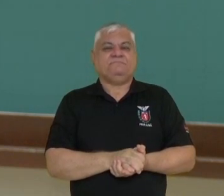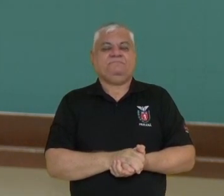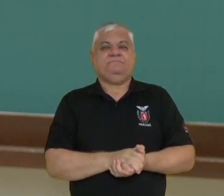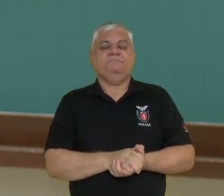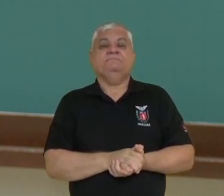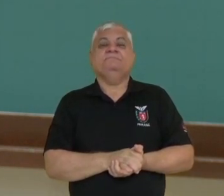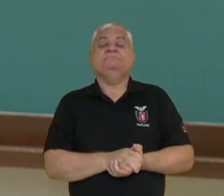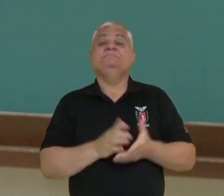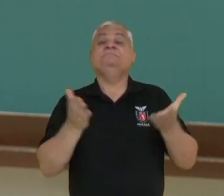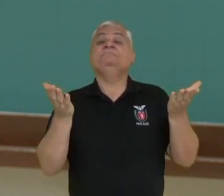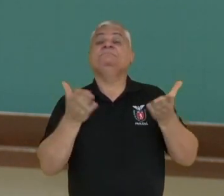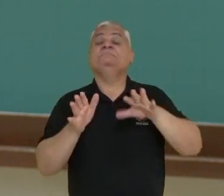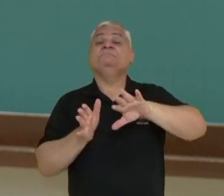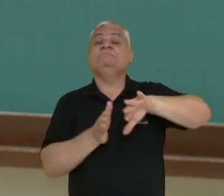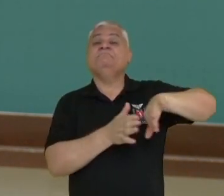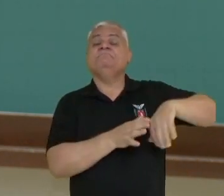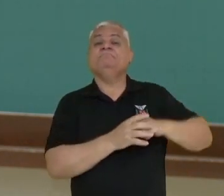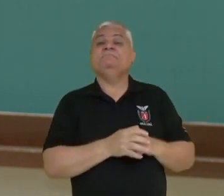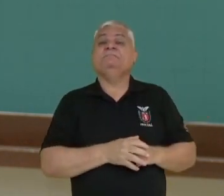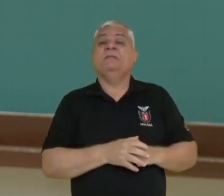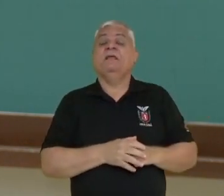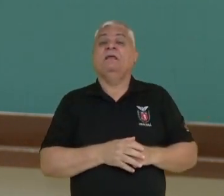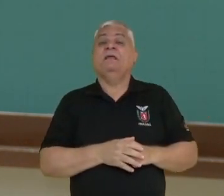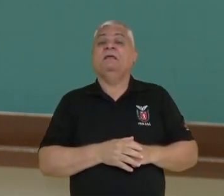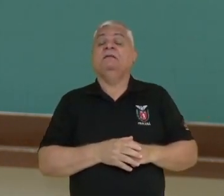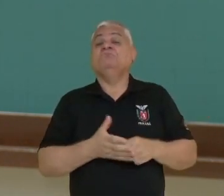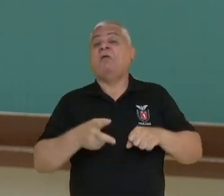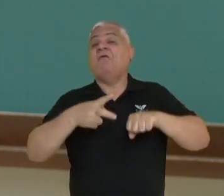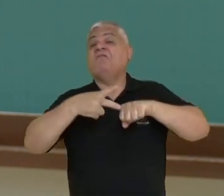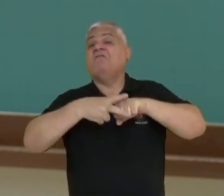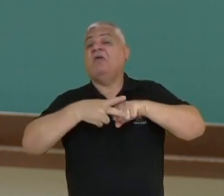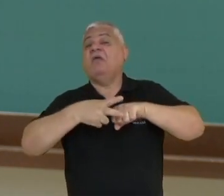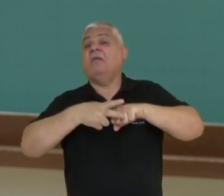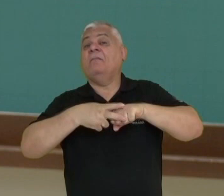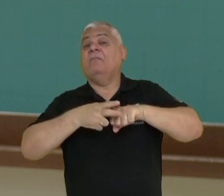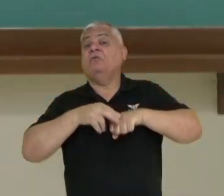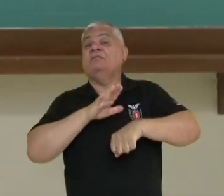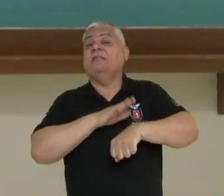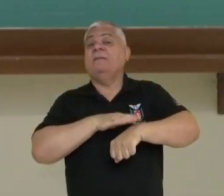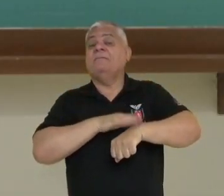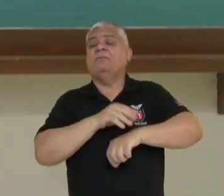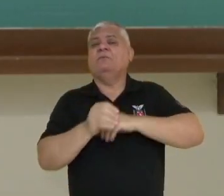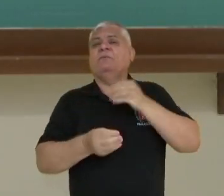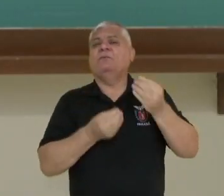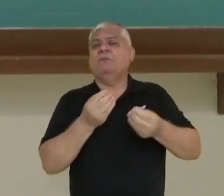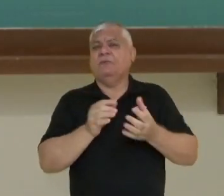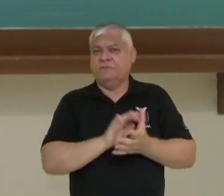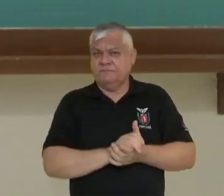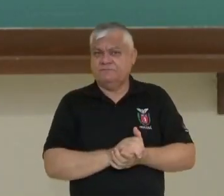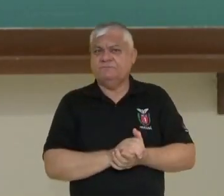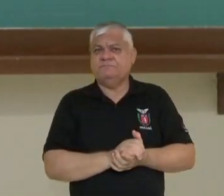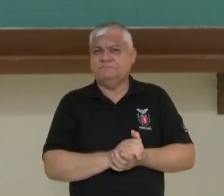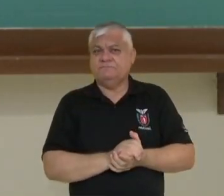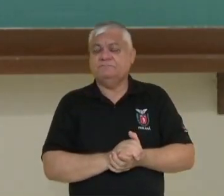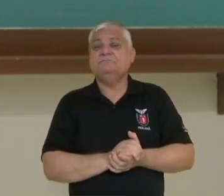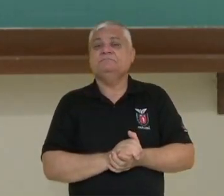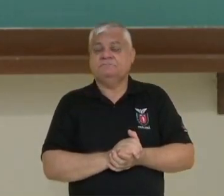Agora vamos falar um pouquinho sobre os tempos verbais, né? Nós estamos falando aqui do